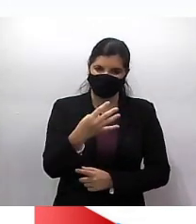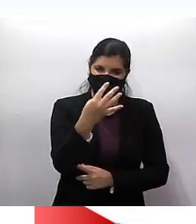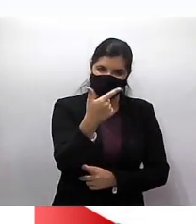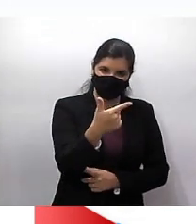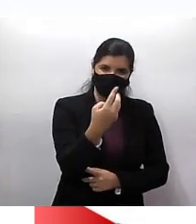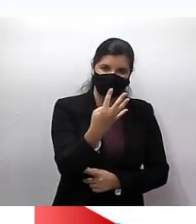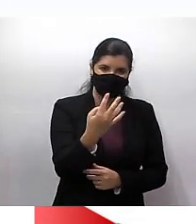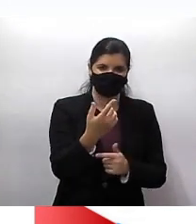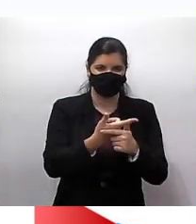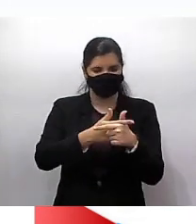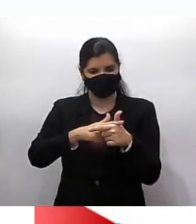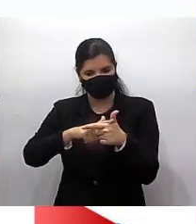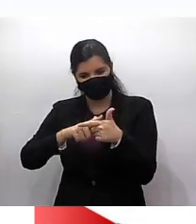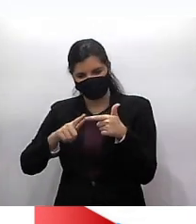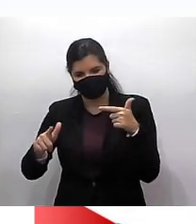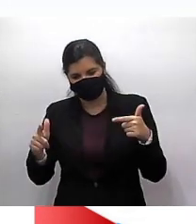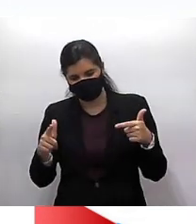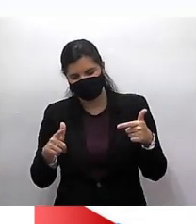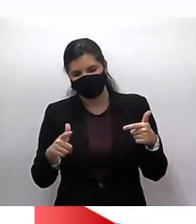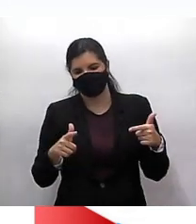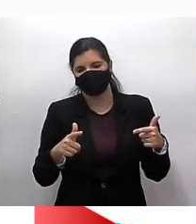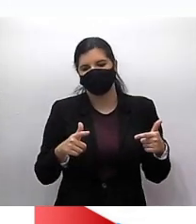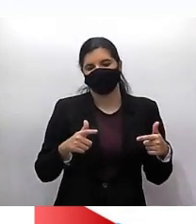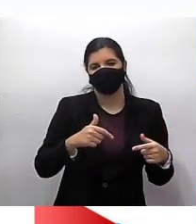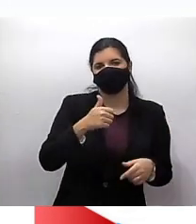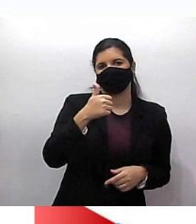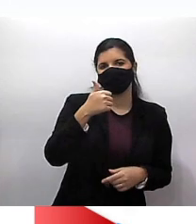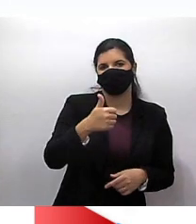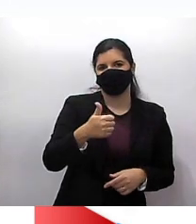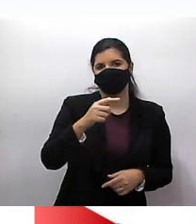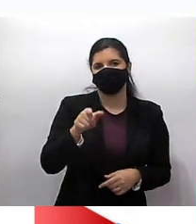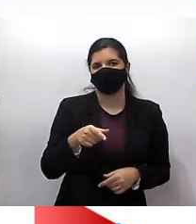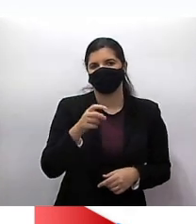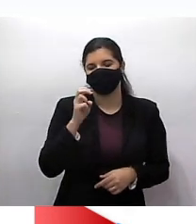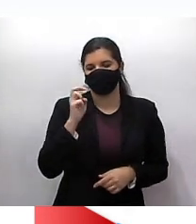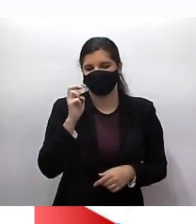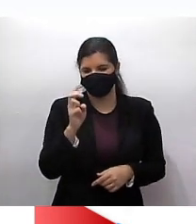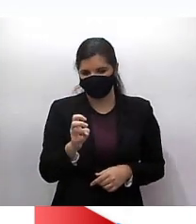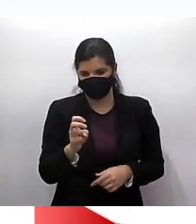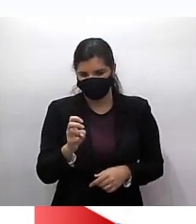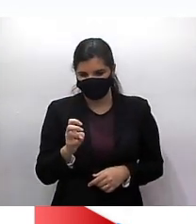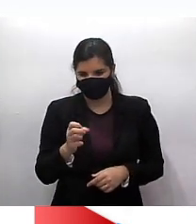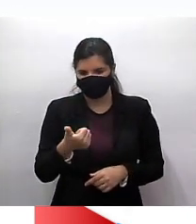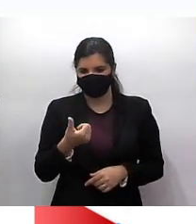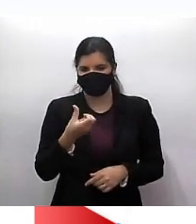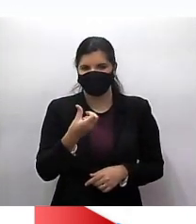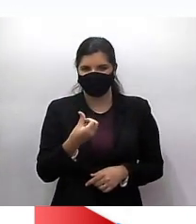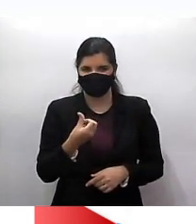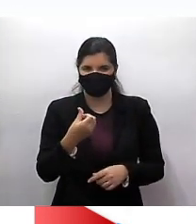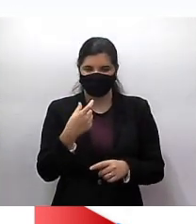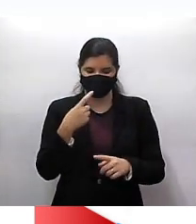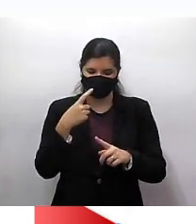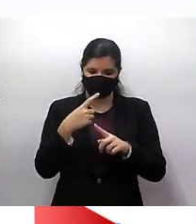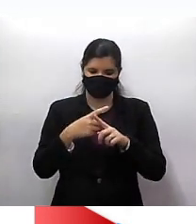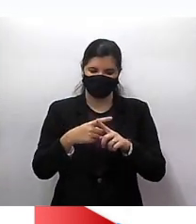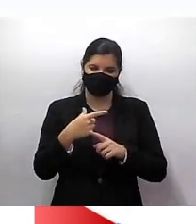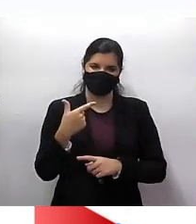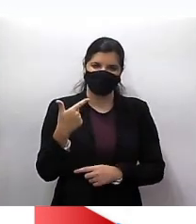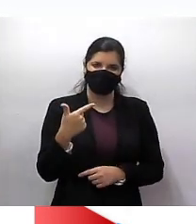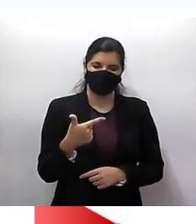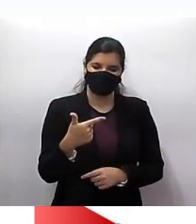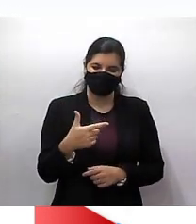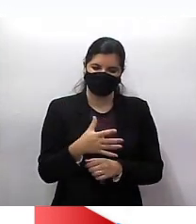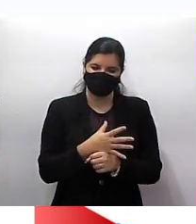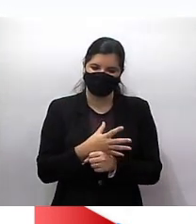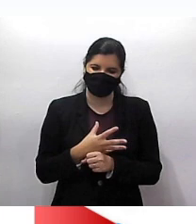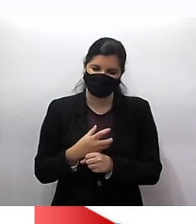24 eu vou fazer a mesma coisa. Vou dividir 24 por 1,5, que vai dar 16. E vou multiplicar 16 por